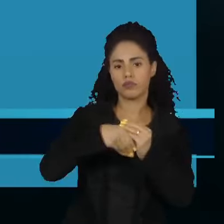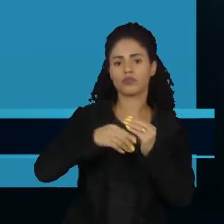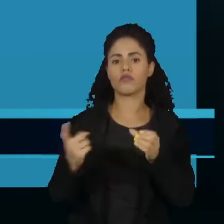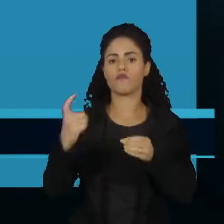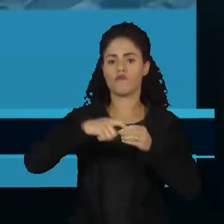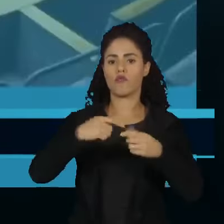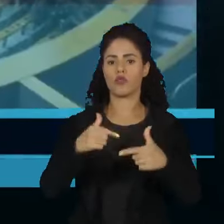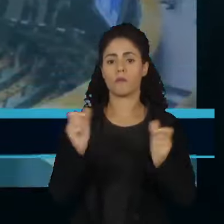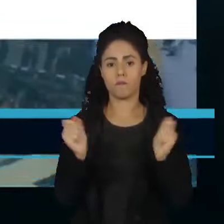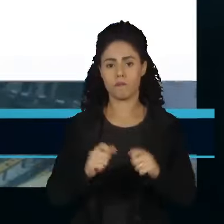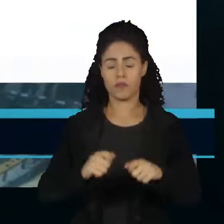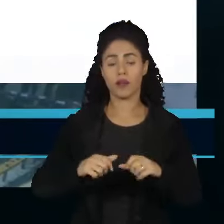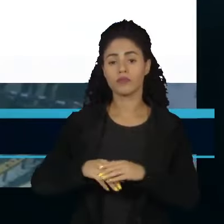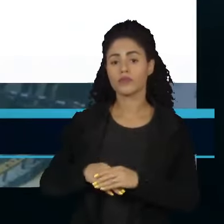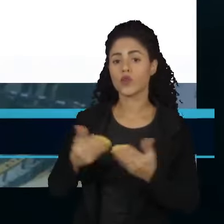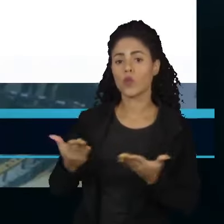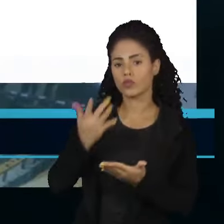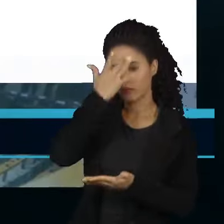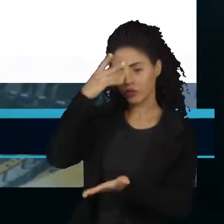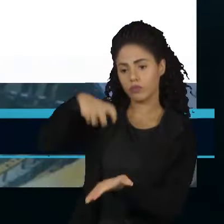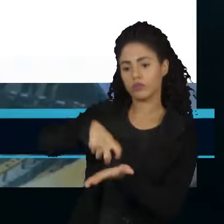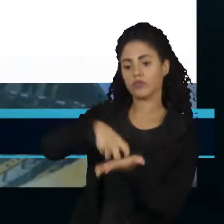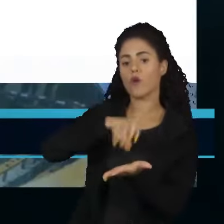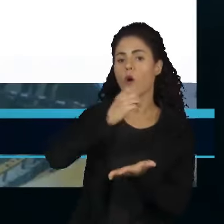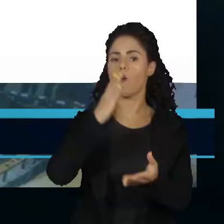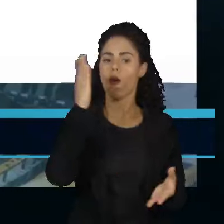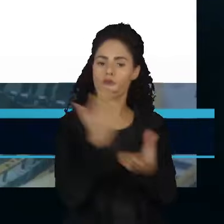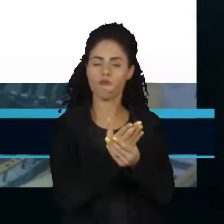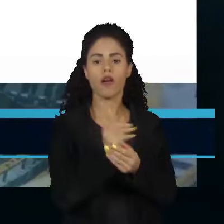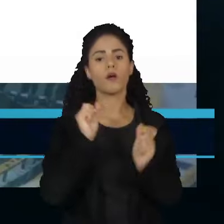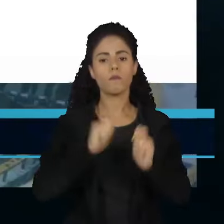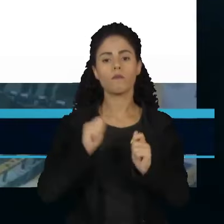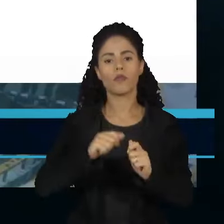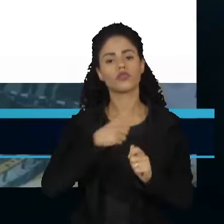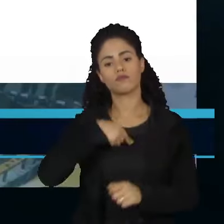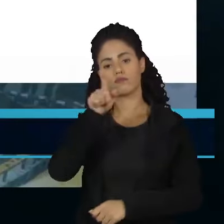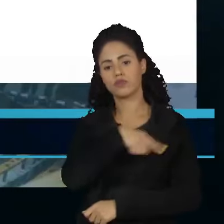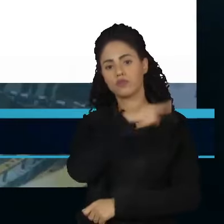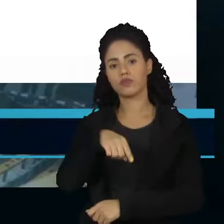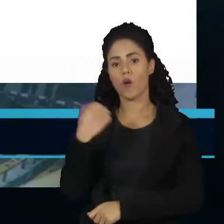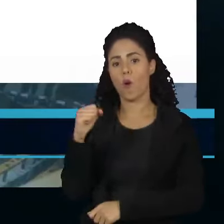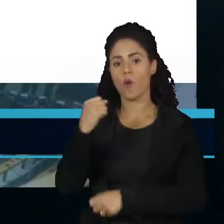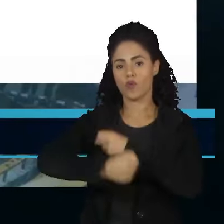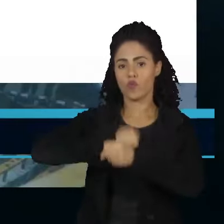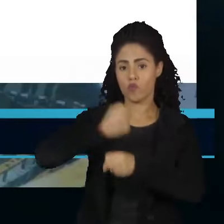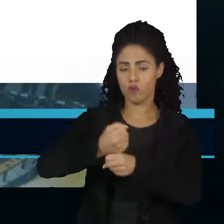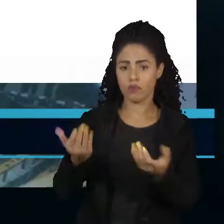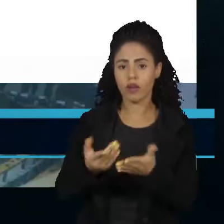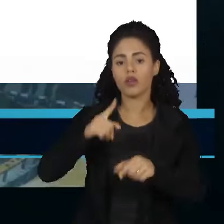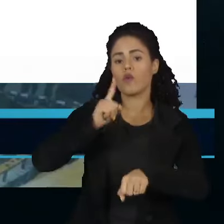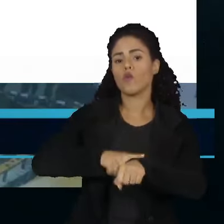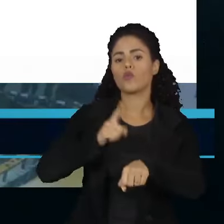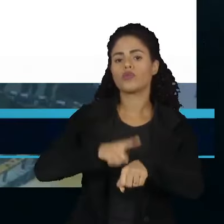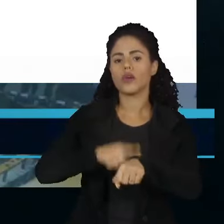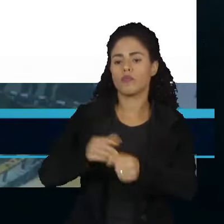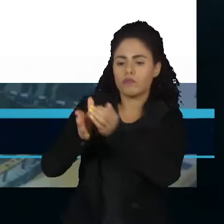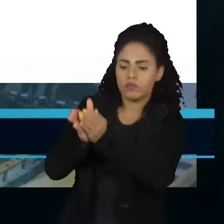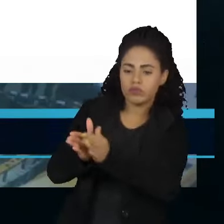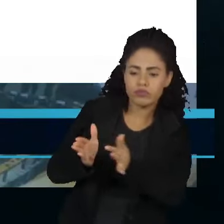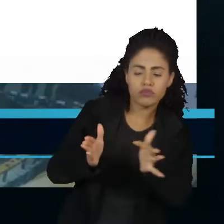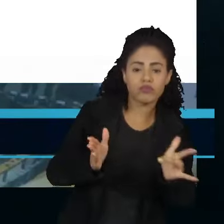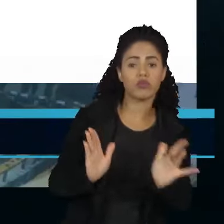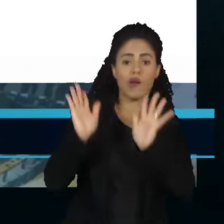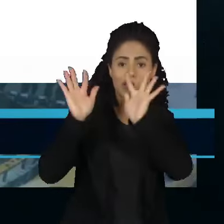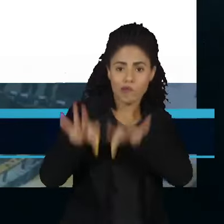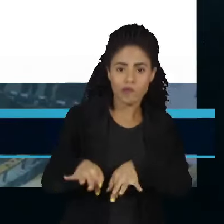inelegibilidade. Hoje, políticos cassados ou condenados ficam inelegíveis por 8 anos. O tempo é contado a partir do